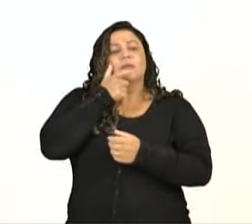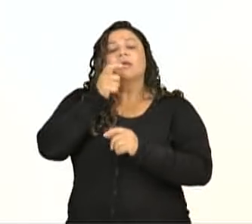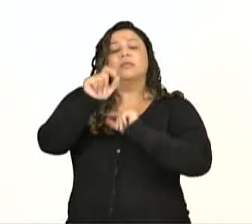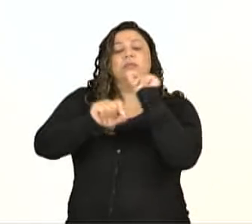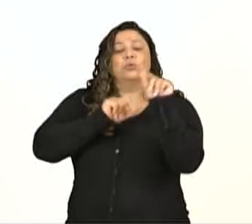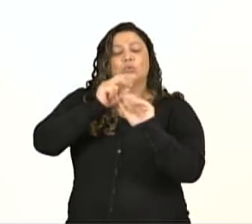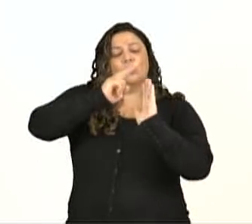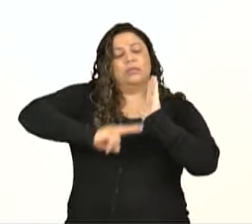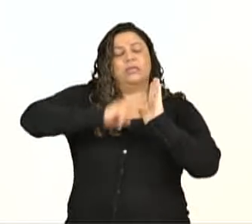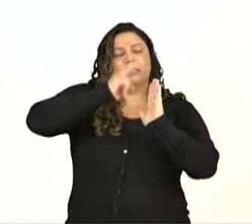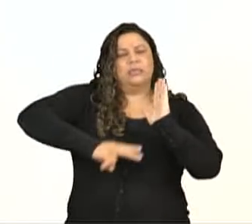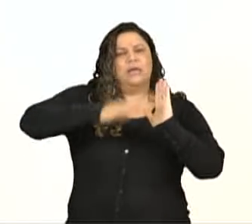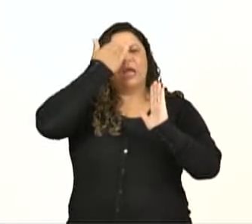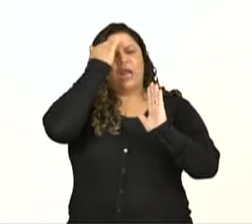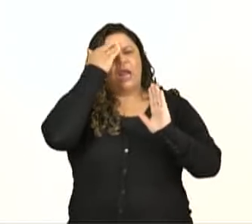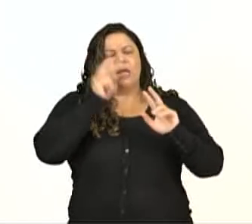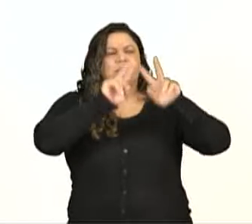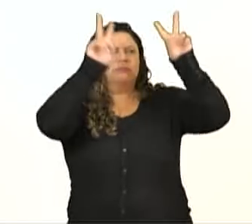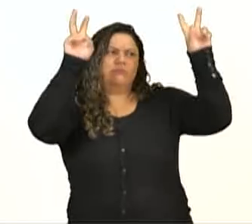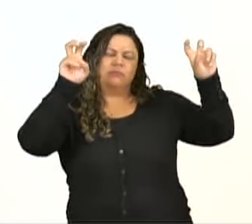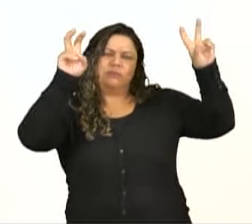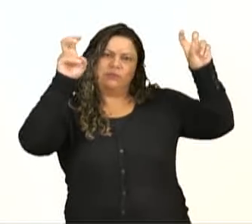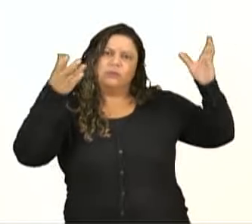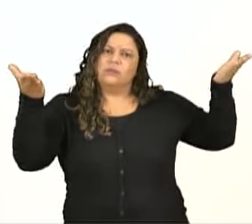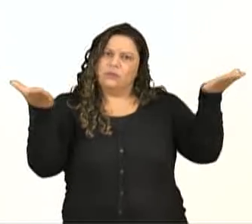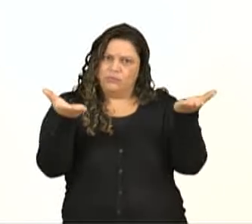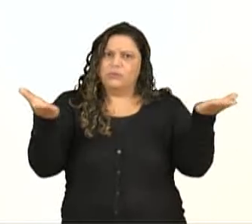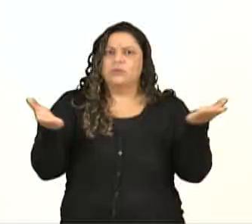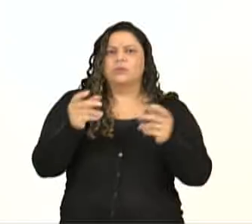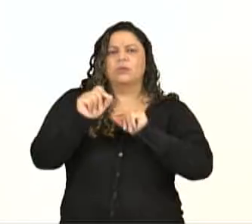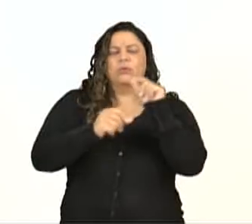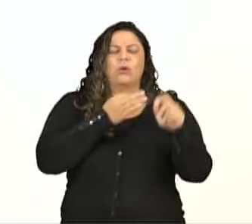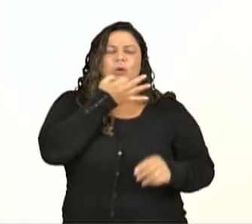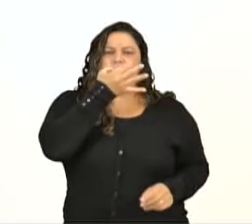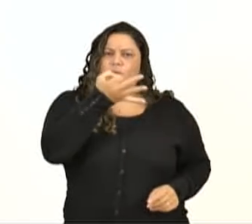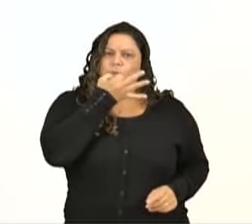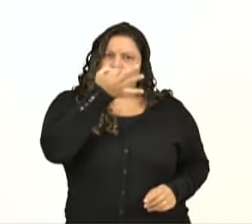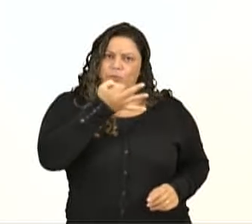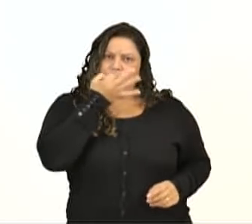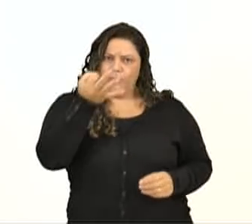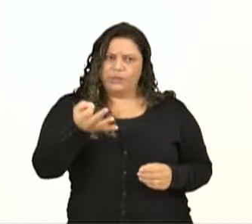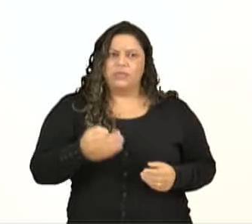leitor a compreender um tema da atualidade e formar sua opinião.